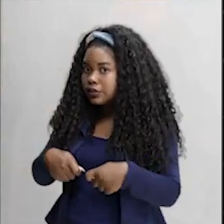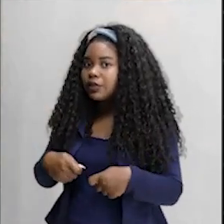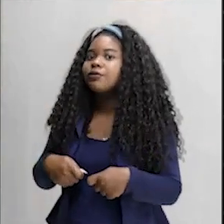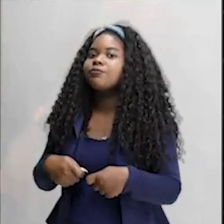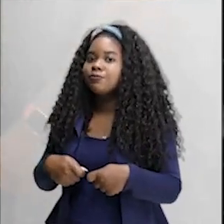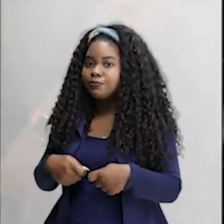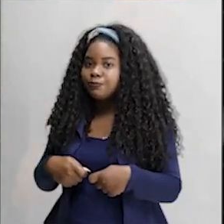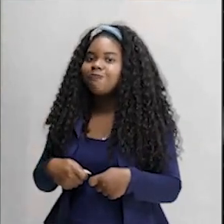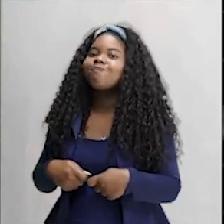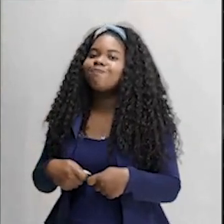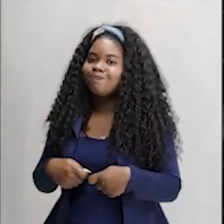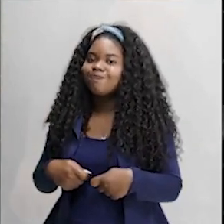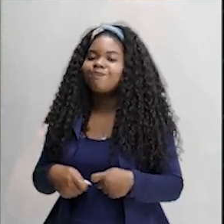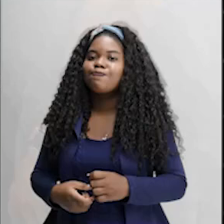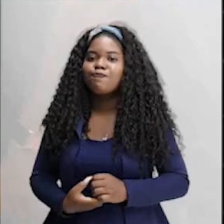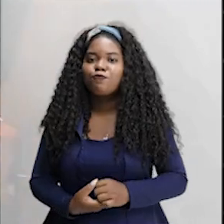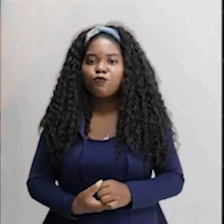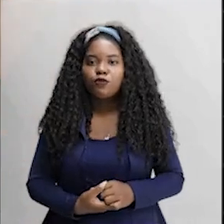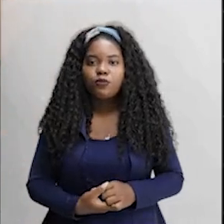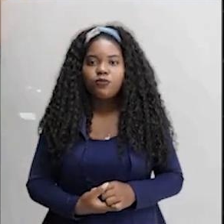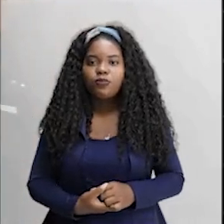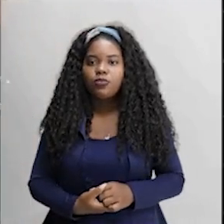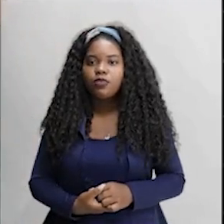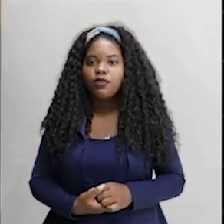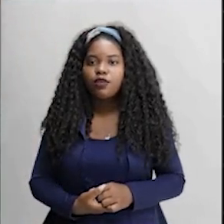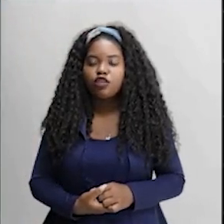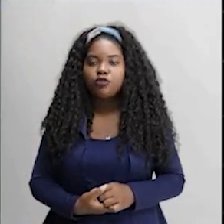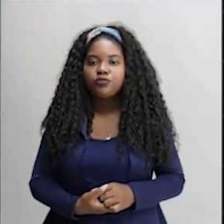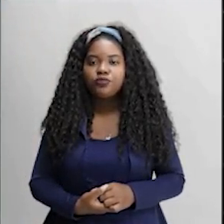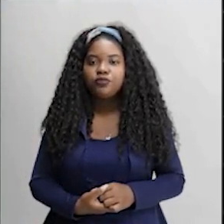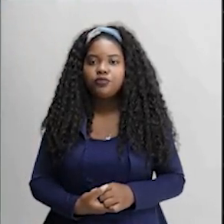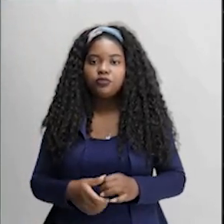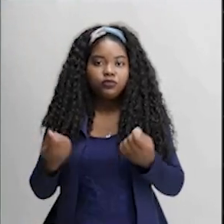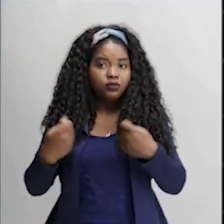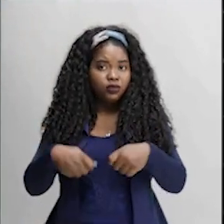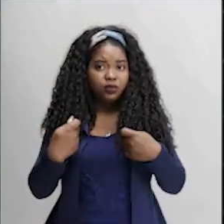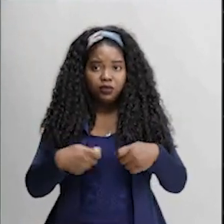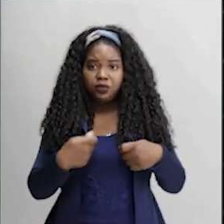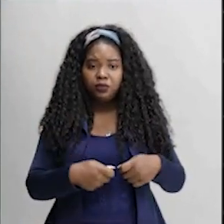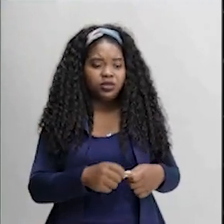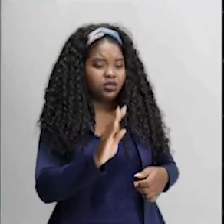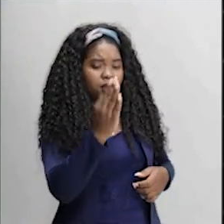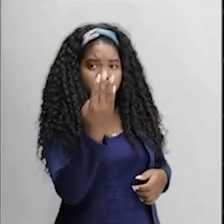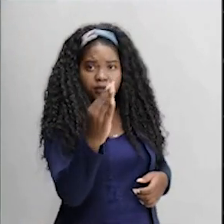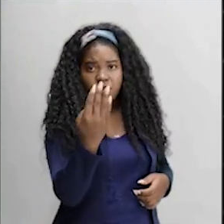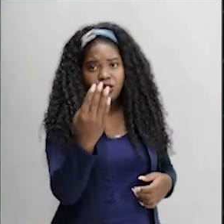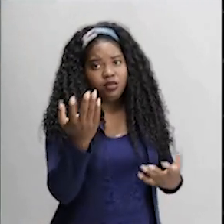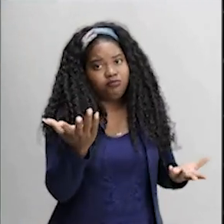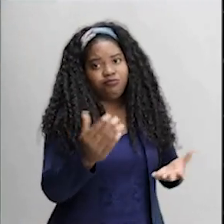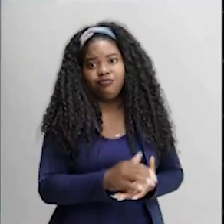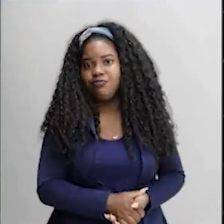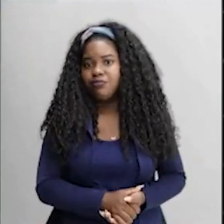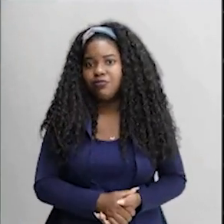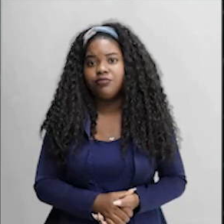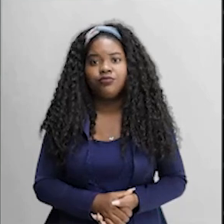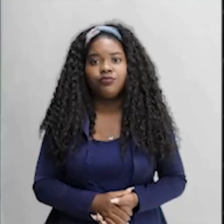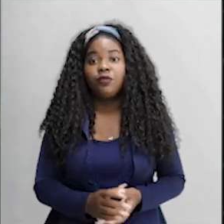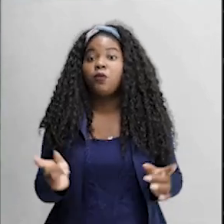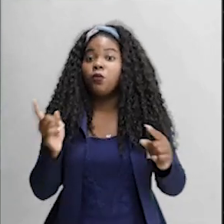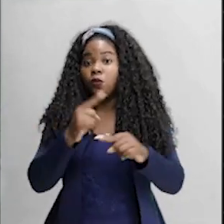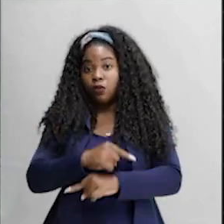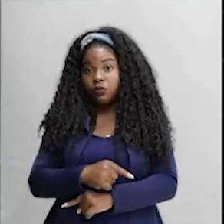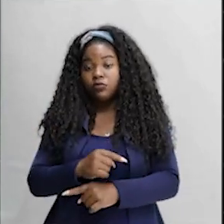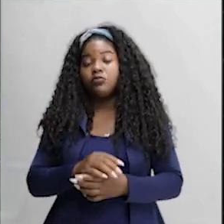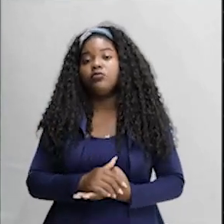muito mais. E ela não é necessariamente da ordem biológica inevitável. Pelo contrário,